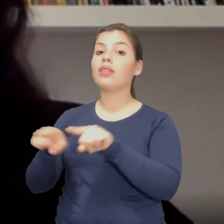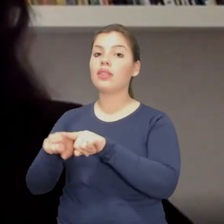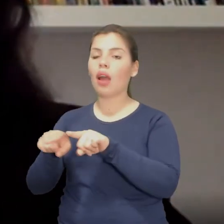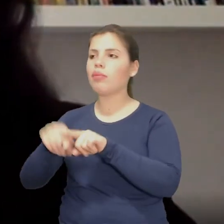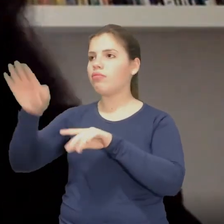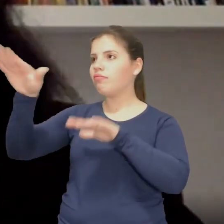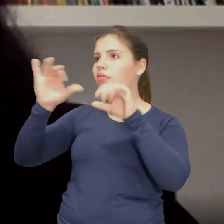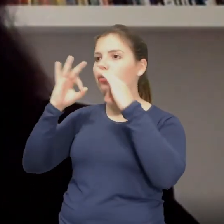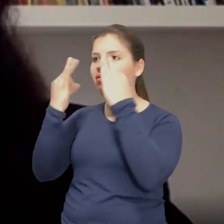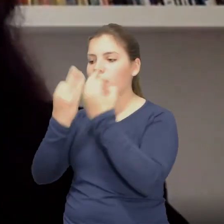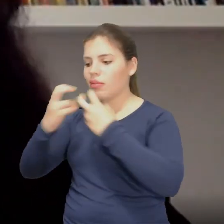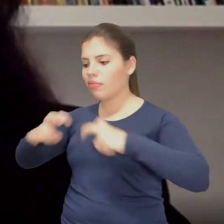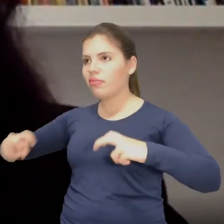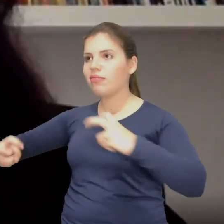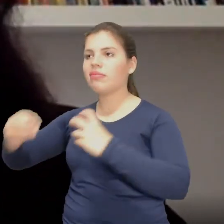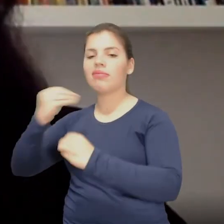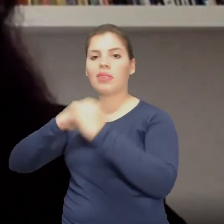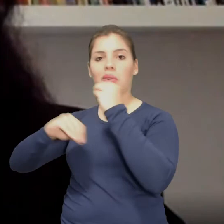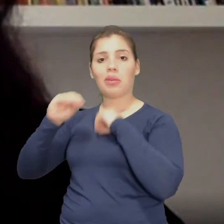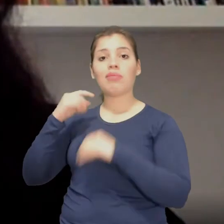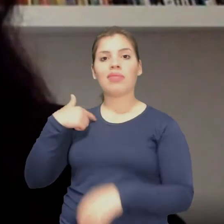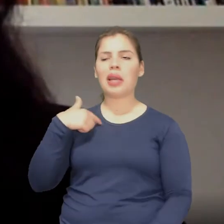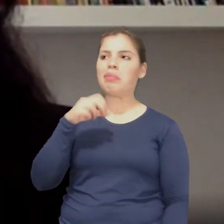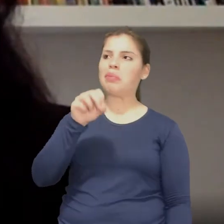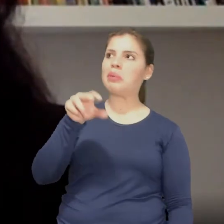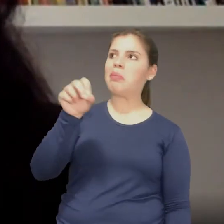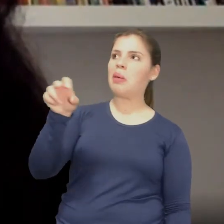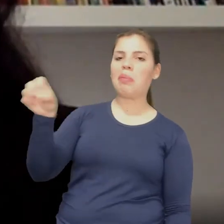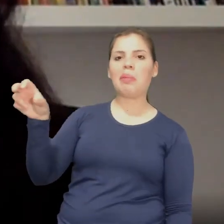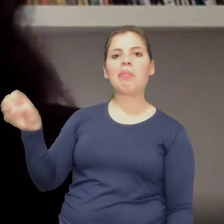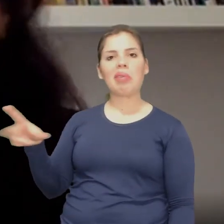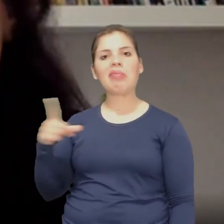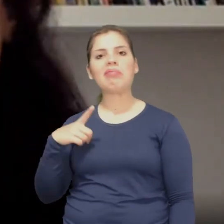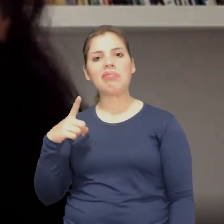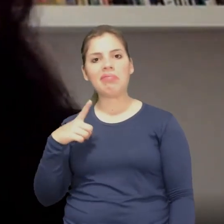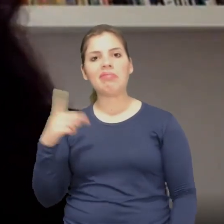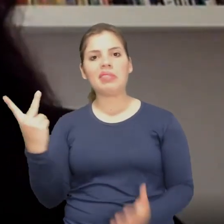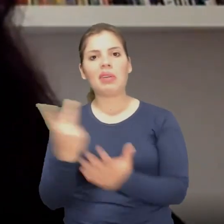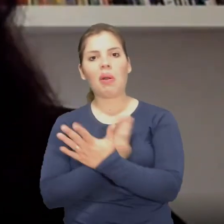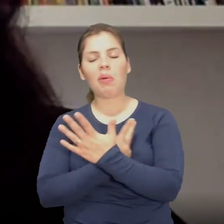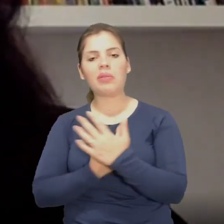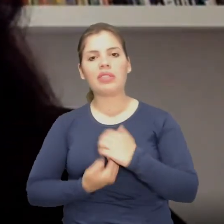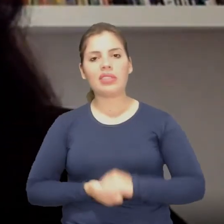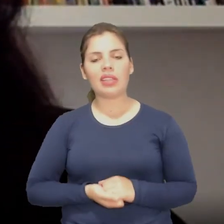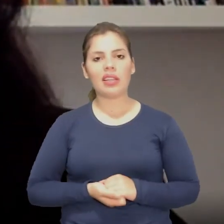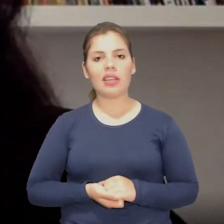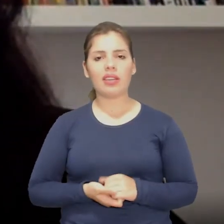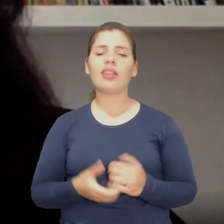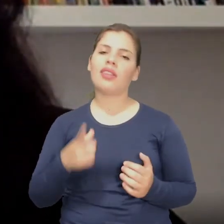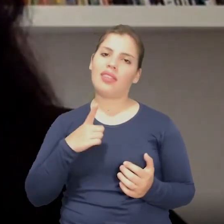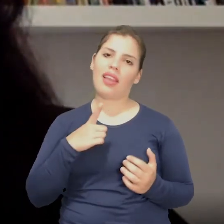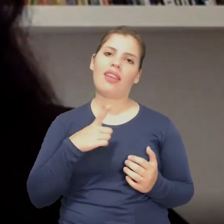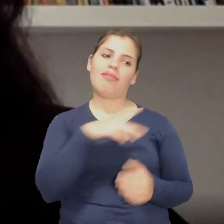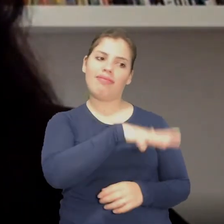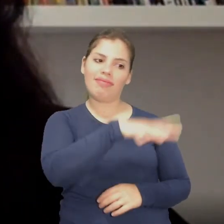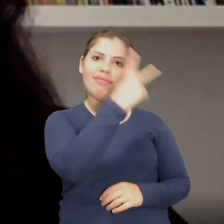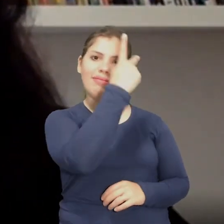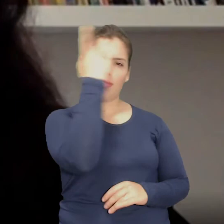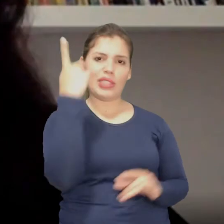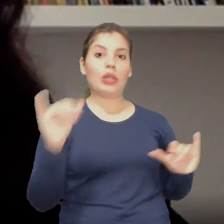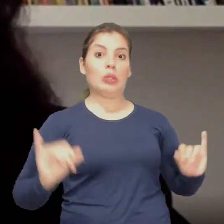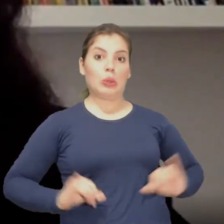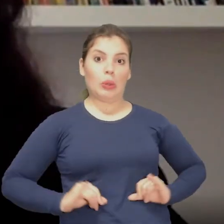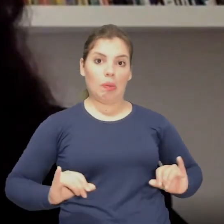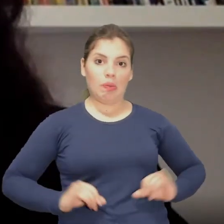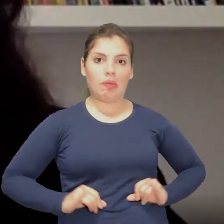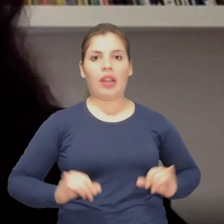e também para comer mais em família. Então, eu vejo isso acontecer, sabe? Eu tenho visto isso acontecer. Então, apesar de